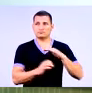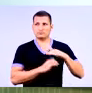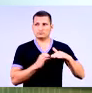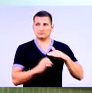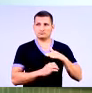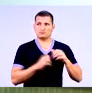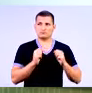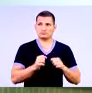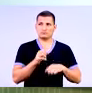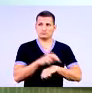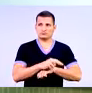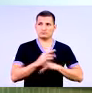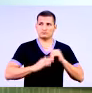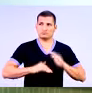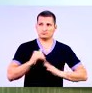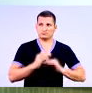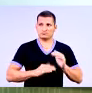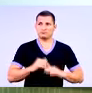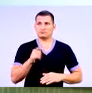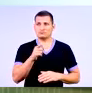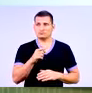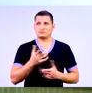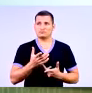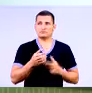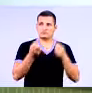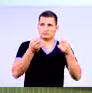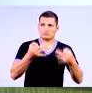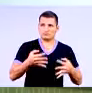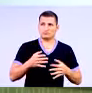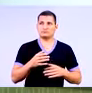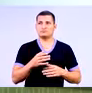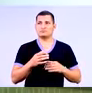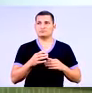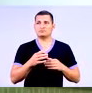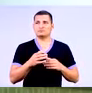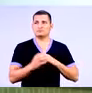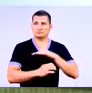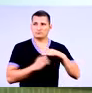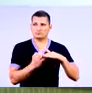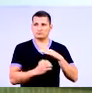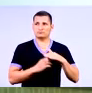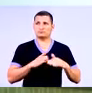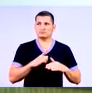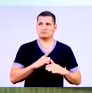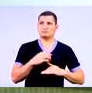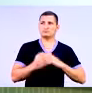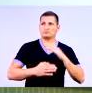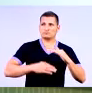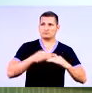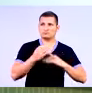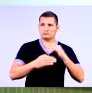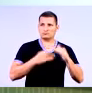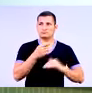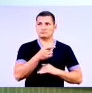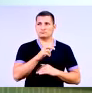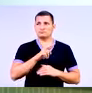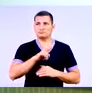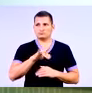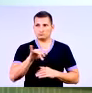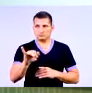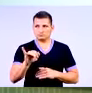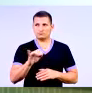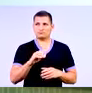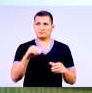um processo de progressão profissional, você vai entrar nessa função, mas nós temos